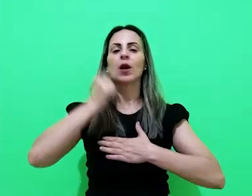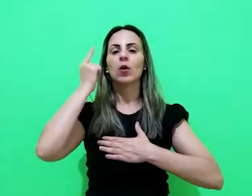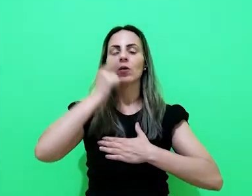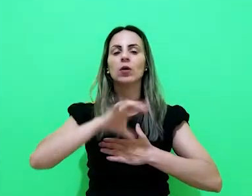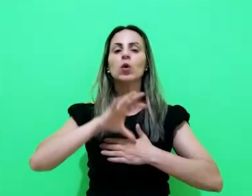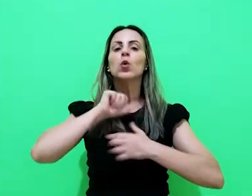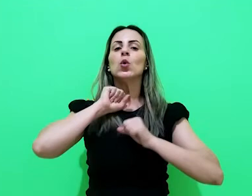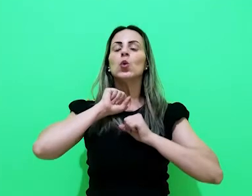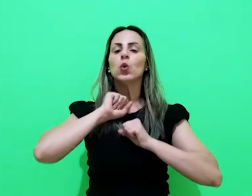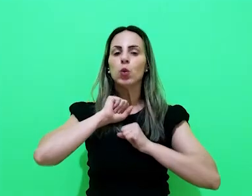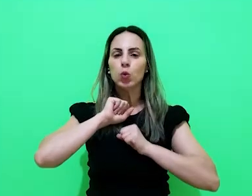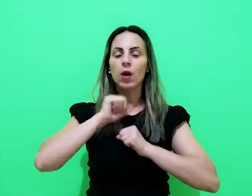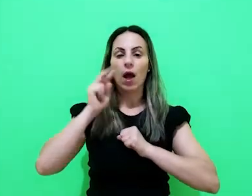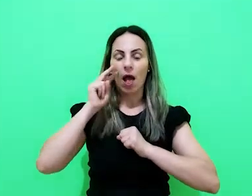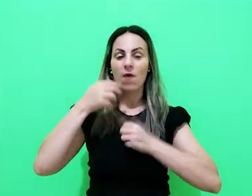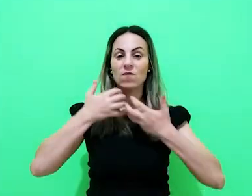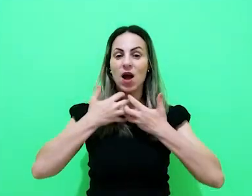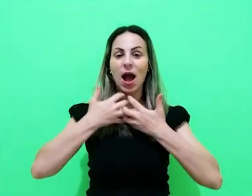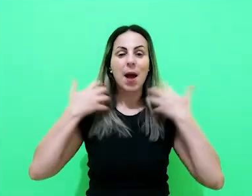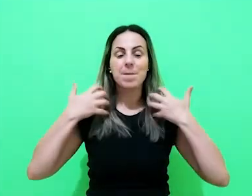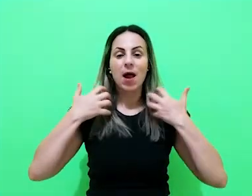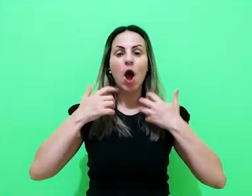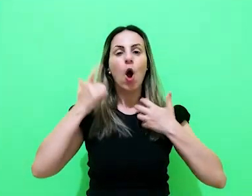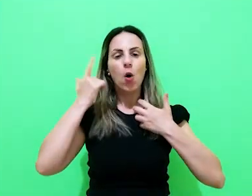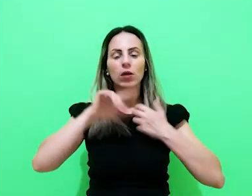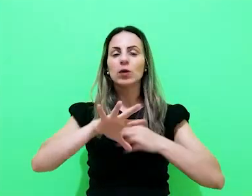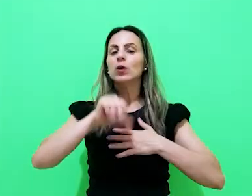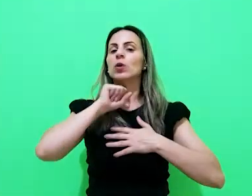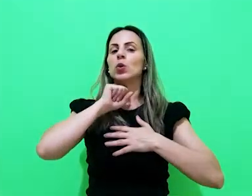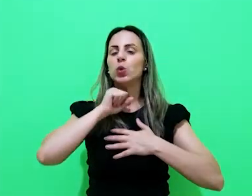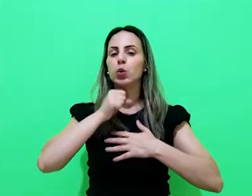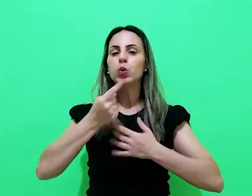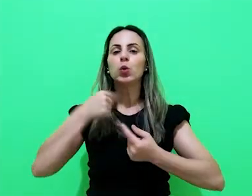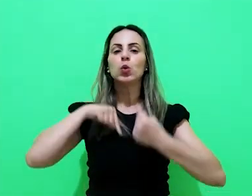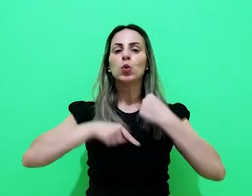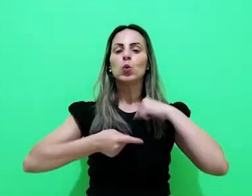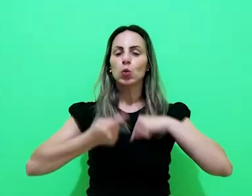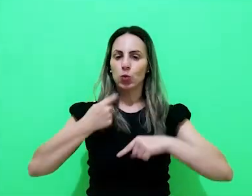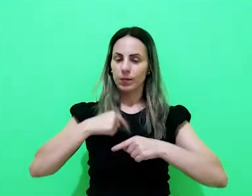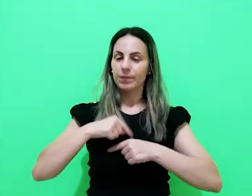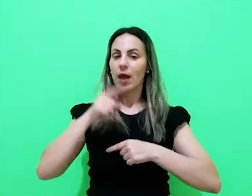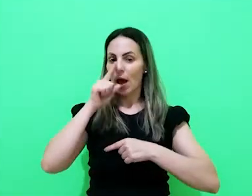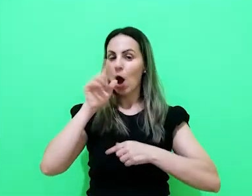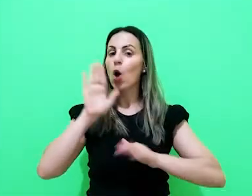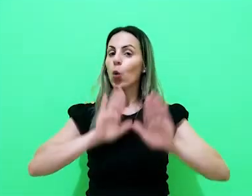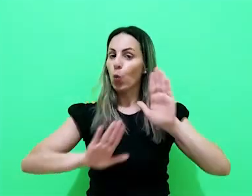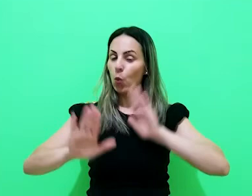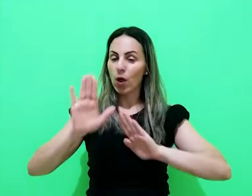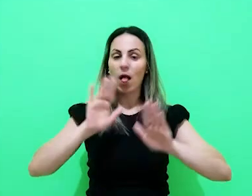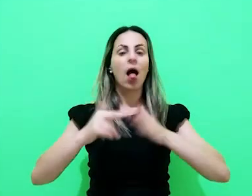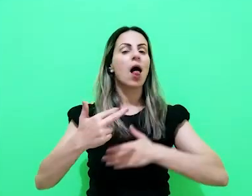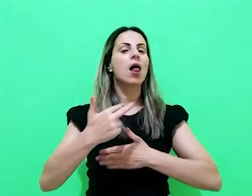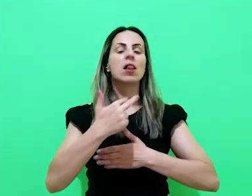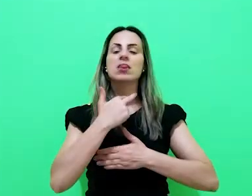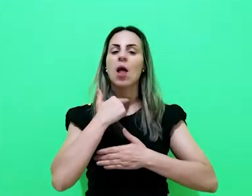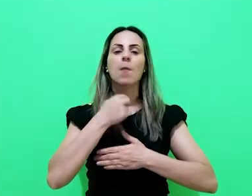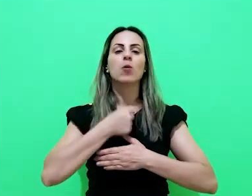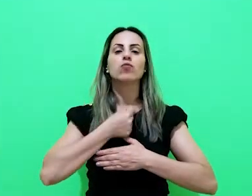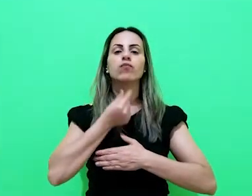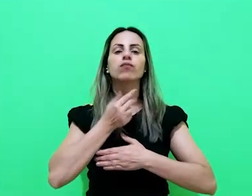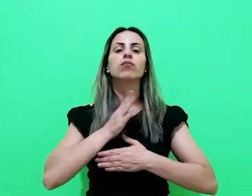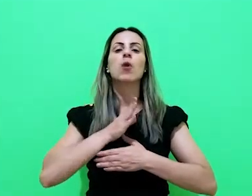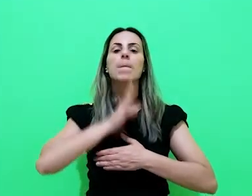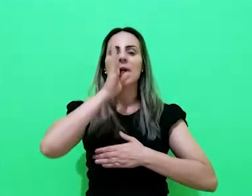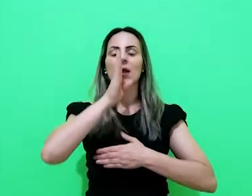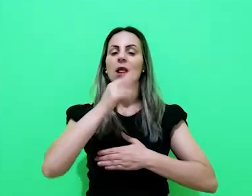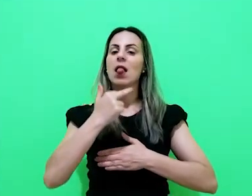a ventilar. Quando eu abro a via aérea, ele já começa a ventilar. Logicamente que eu tenho que tomar cuidado, eu não posso colocar essa cânula para